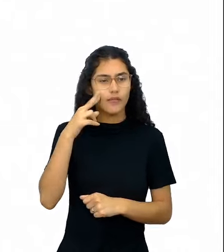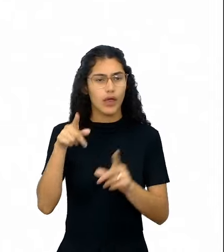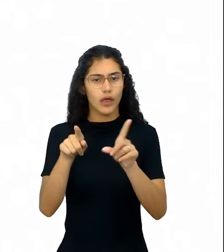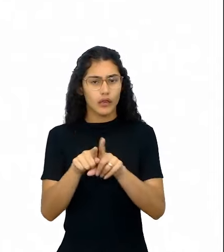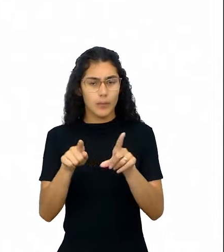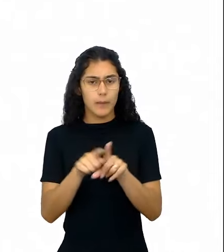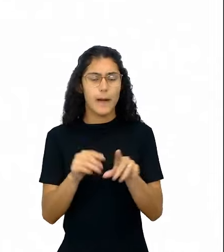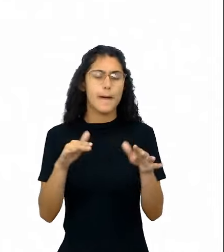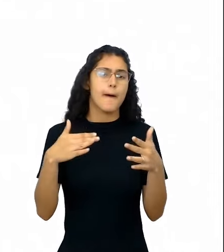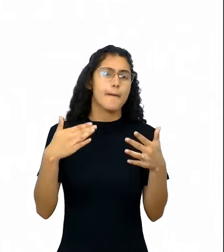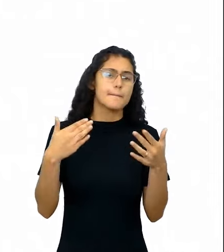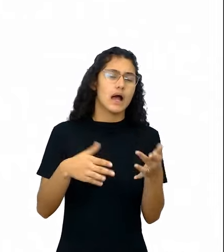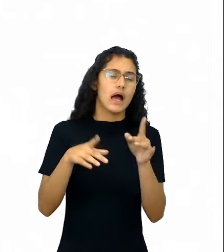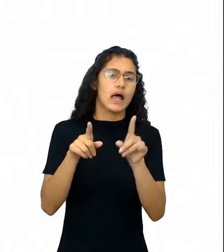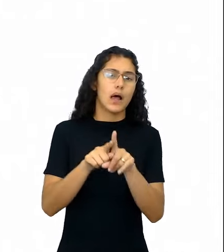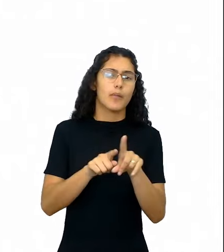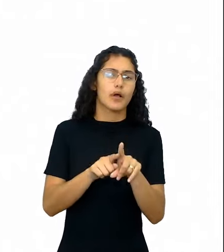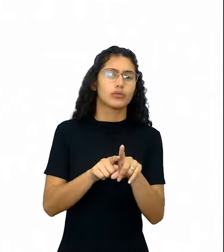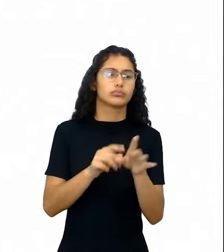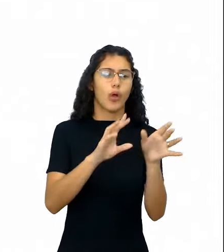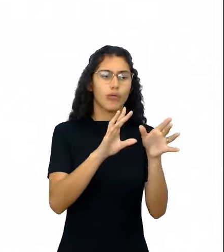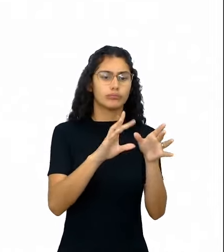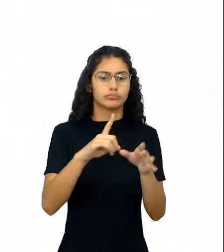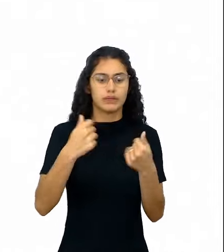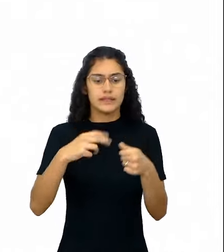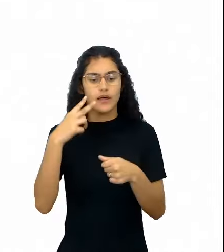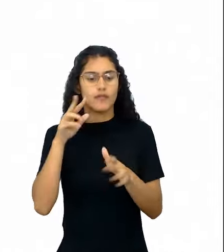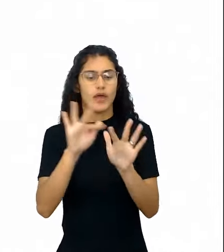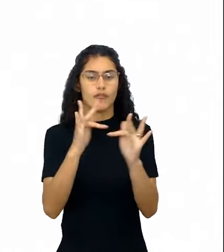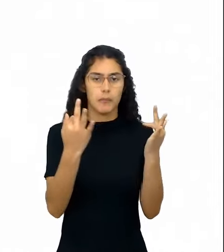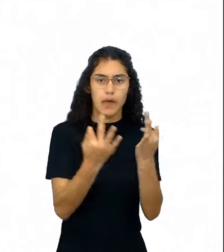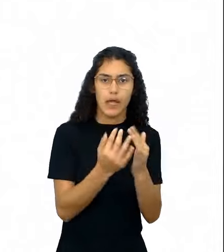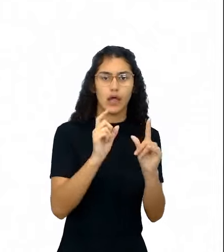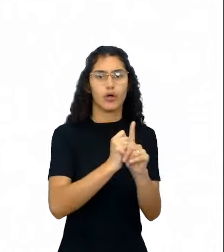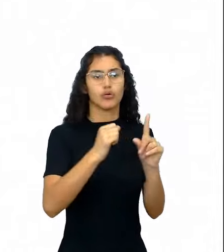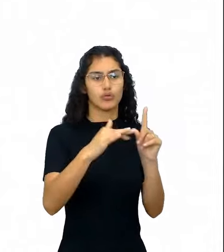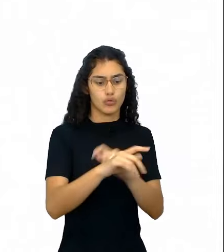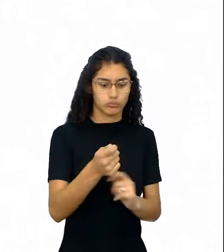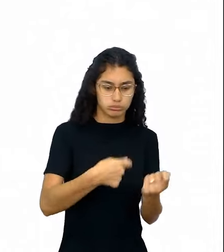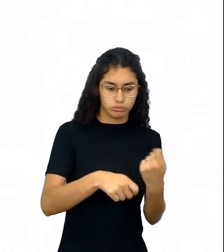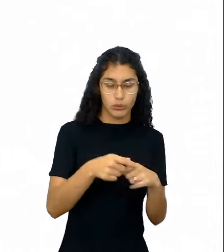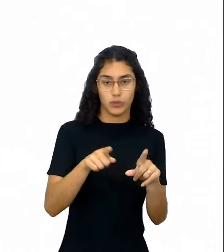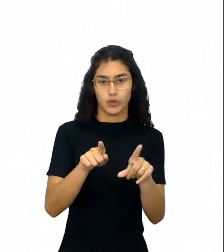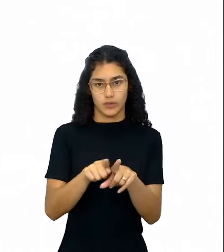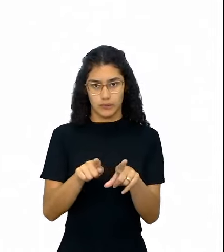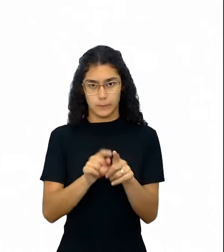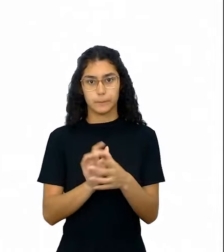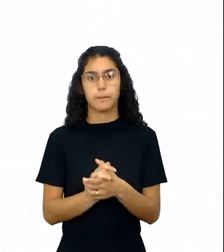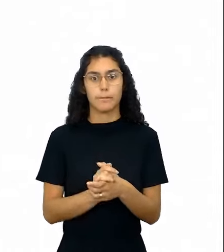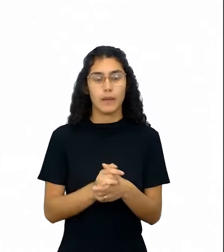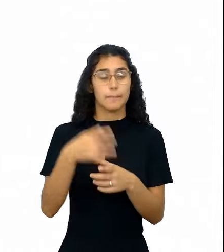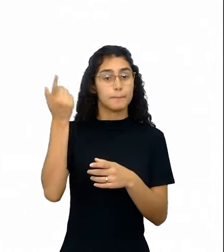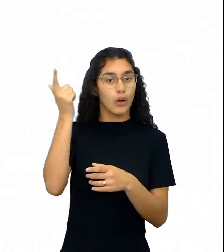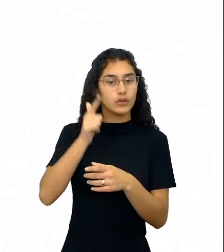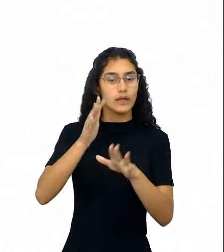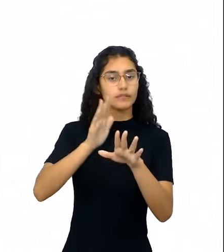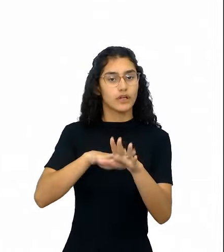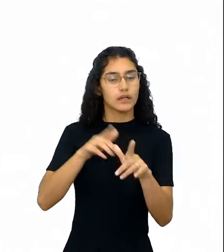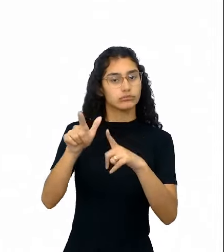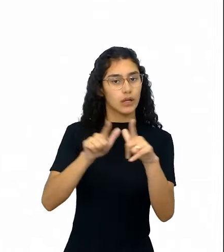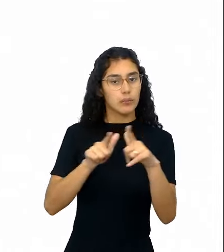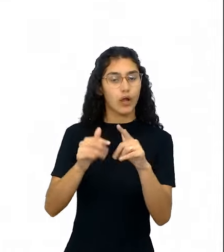também, mas não leve também o contexto familiar, contexto socioeconômico dessa criança, para estar